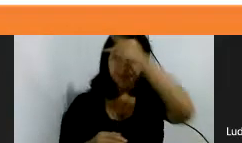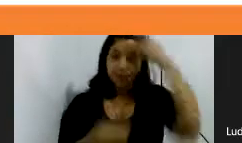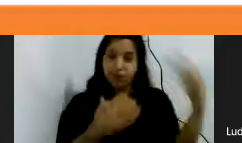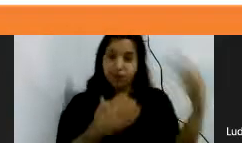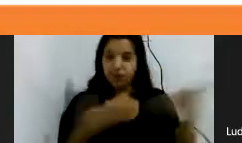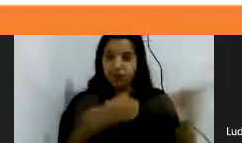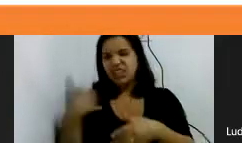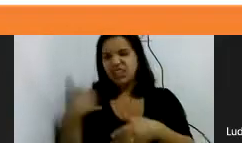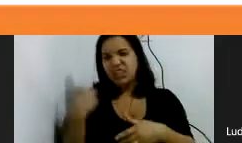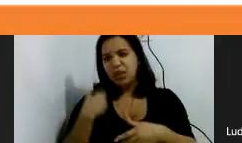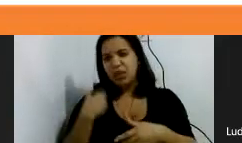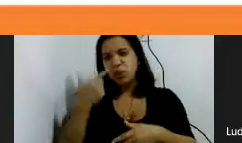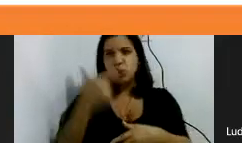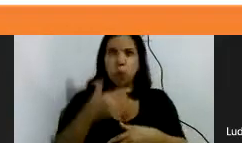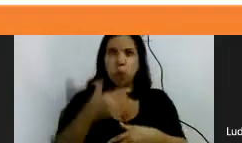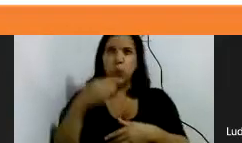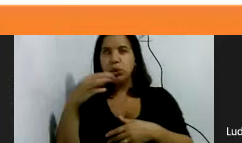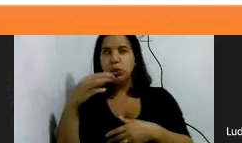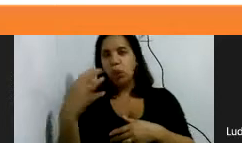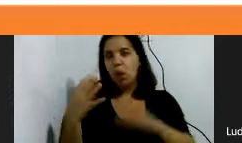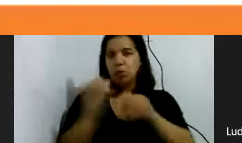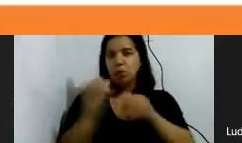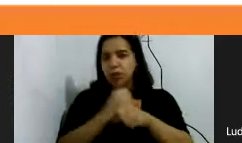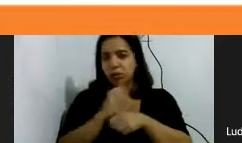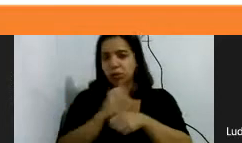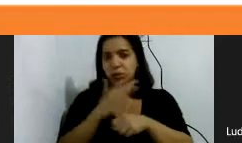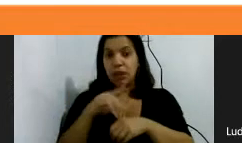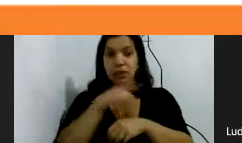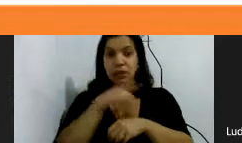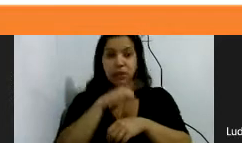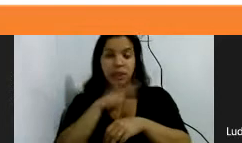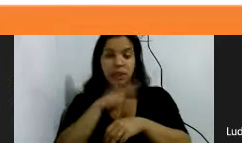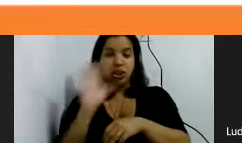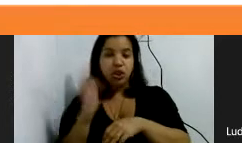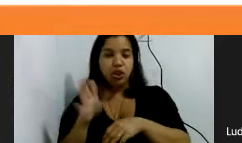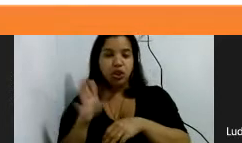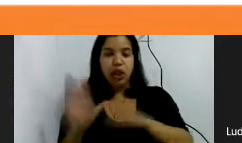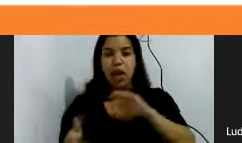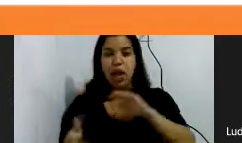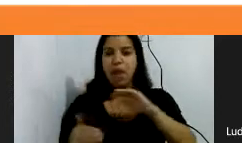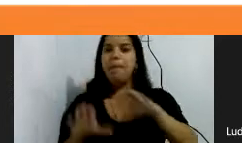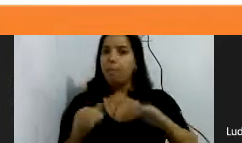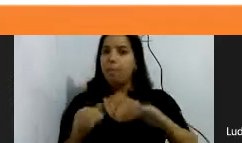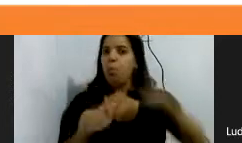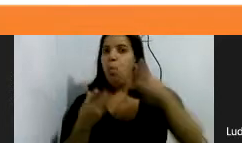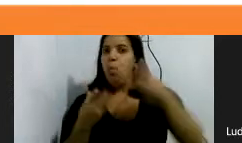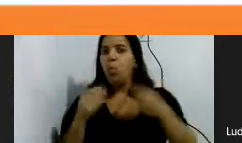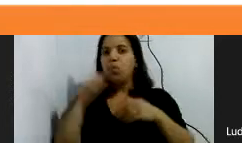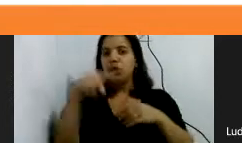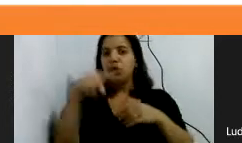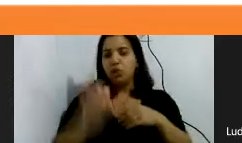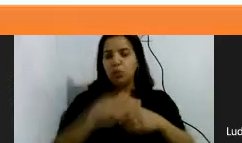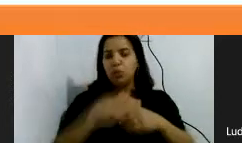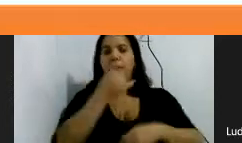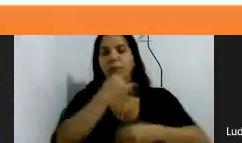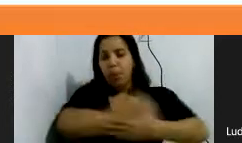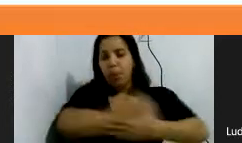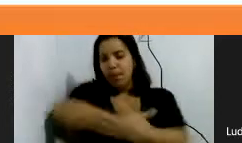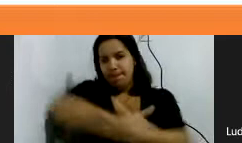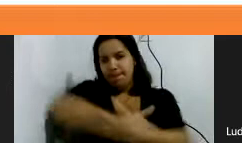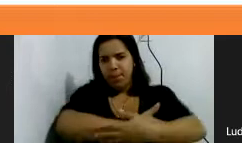2 a 4 anos, ele já apresenta máxima expressão de antígeno. Se a gente for pensar que um neonato ele não